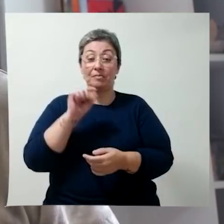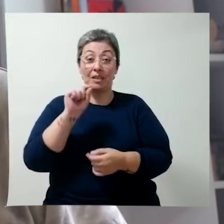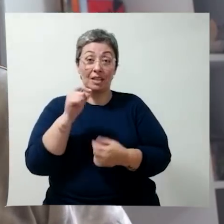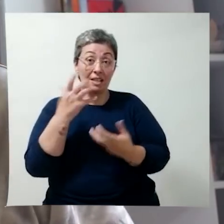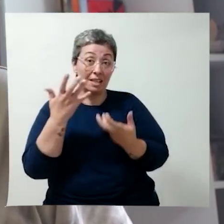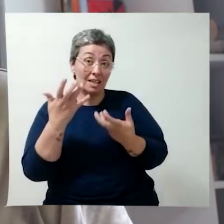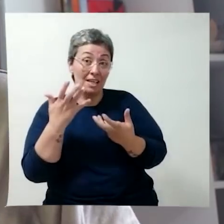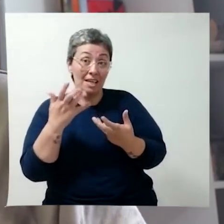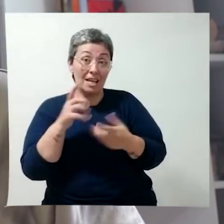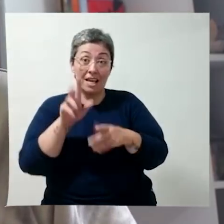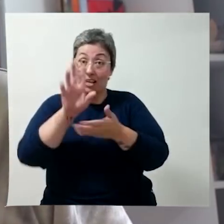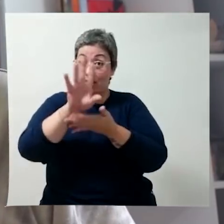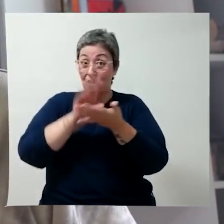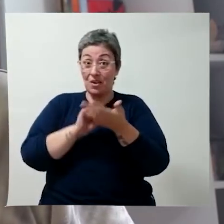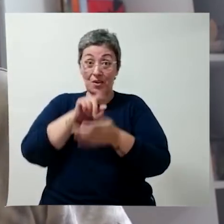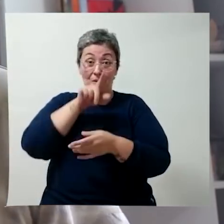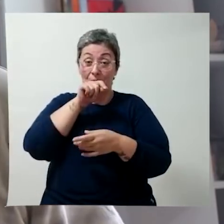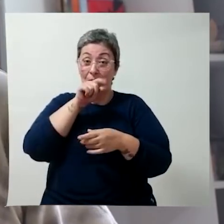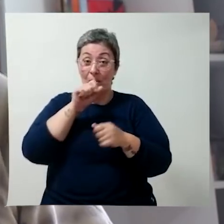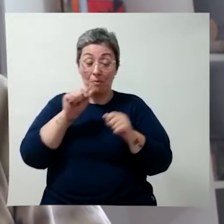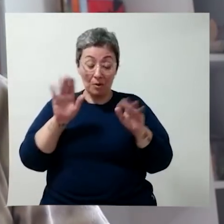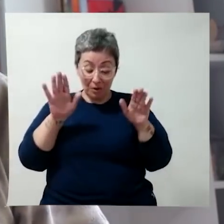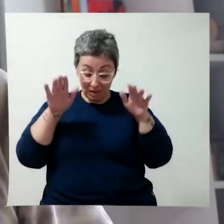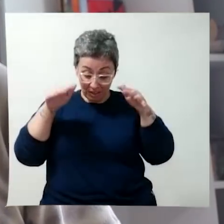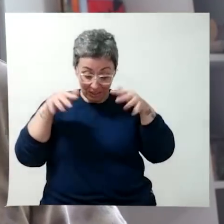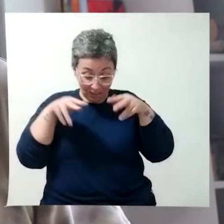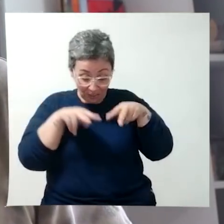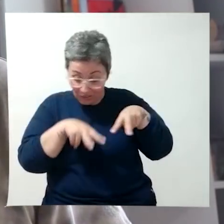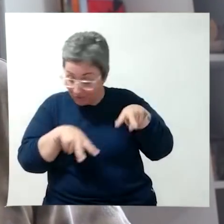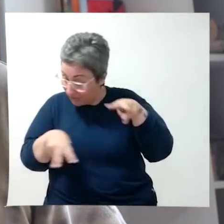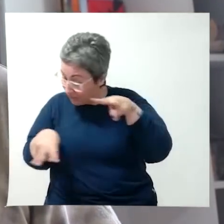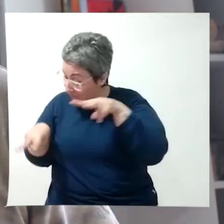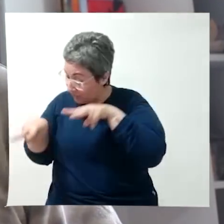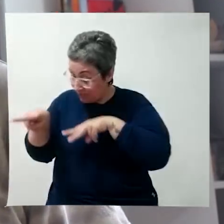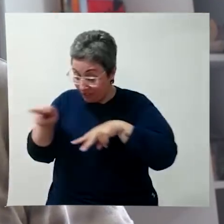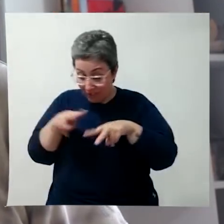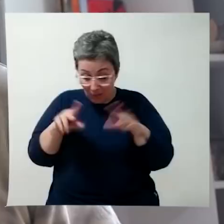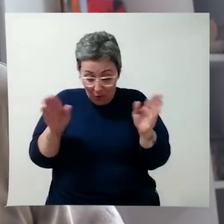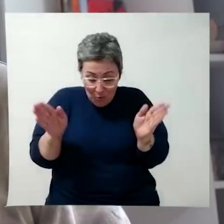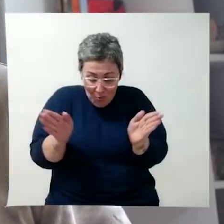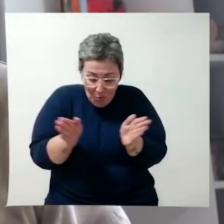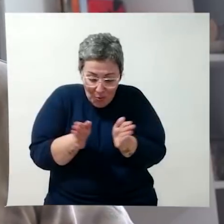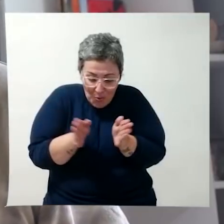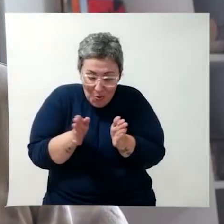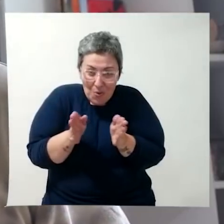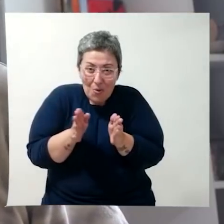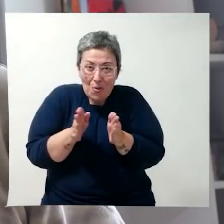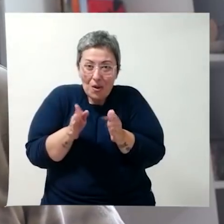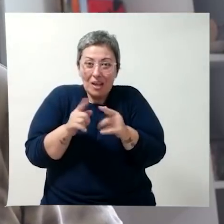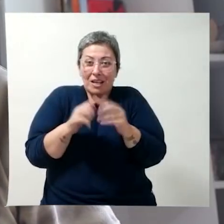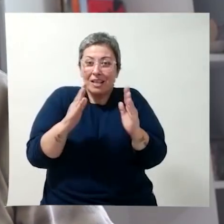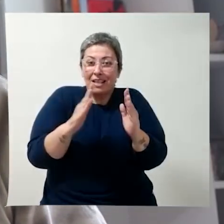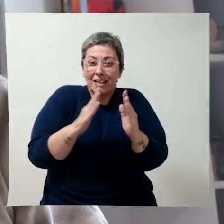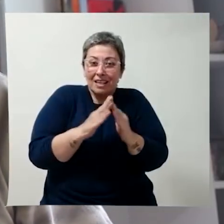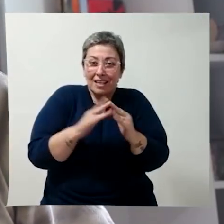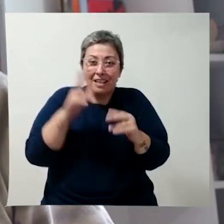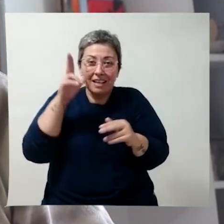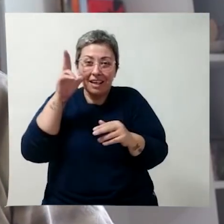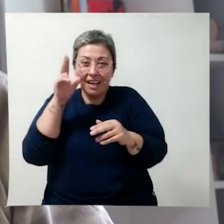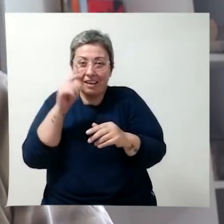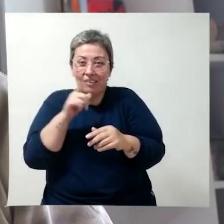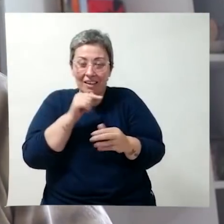namorados. Queria ser passarinho pra poder olhar pra baixo, ver tudo pequenininho,